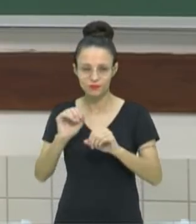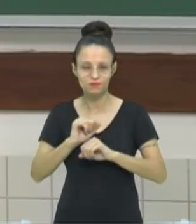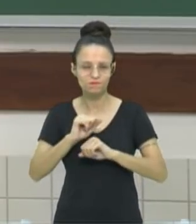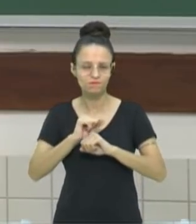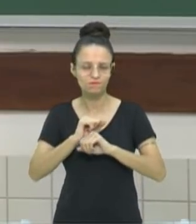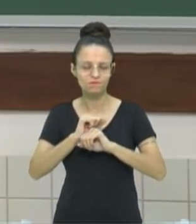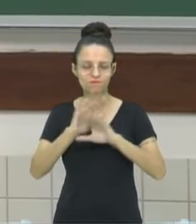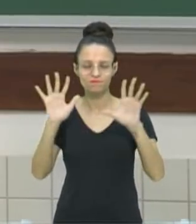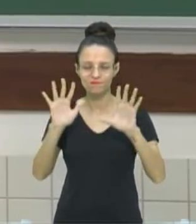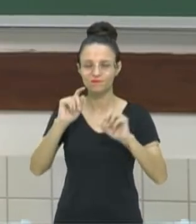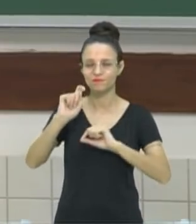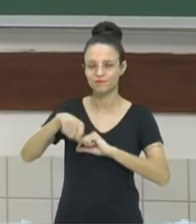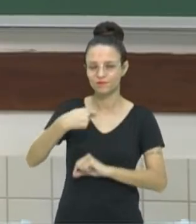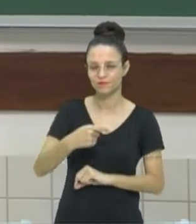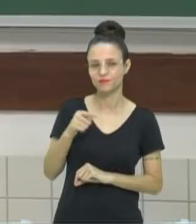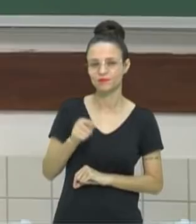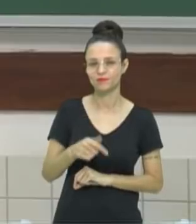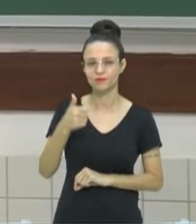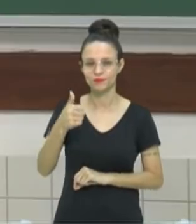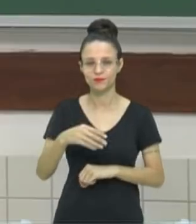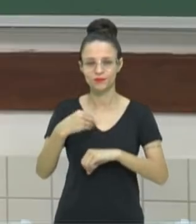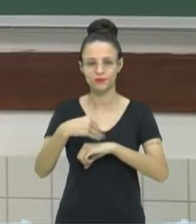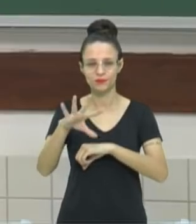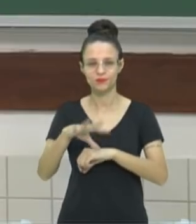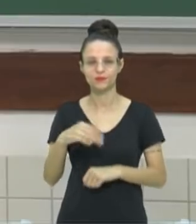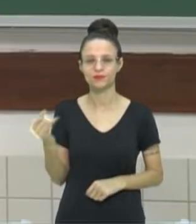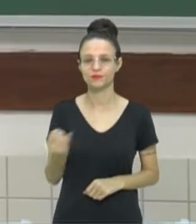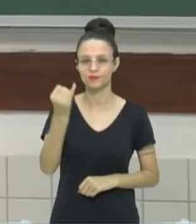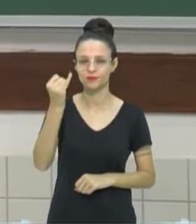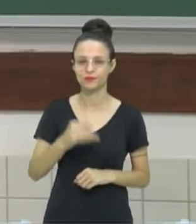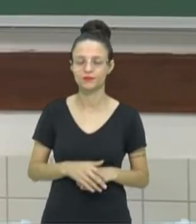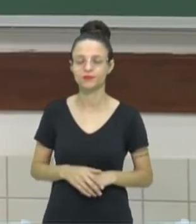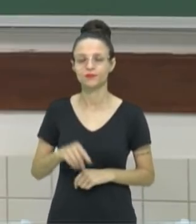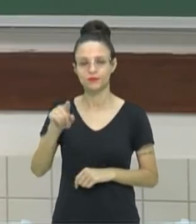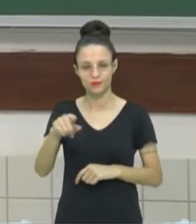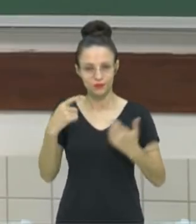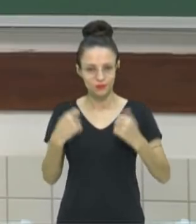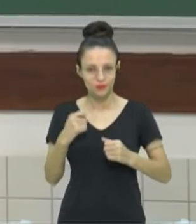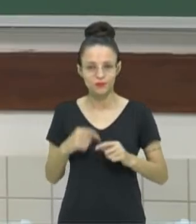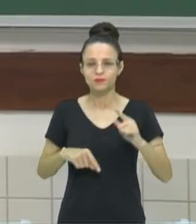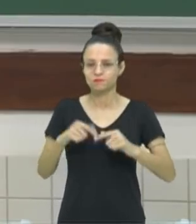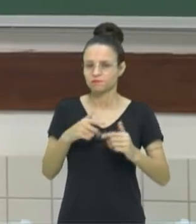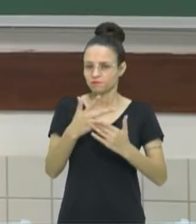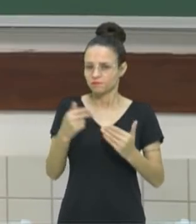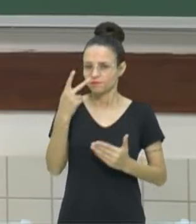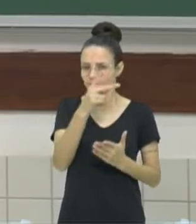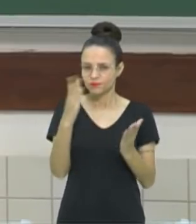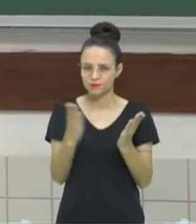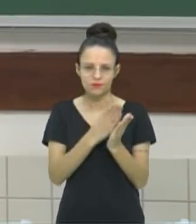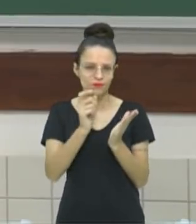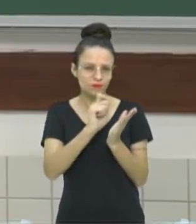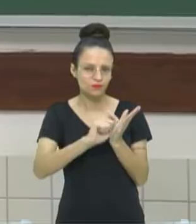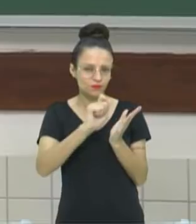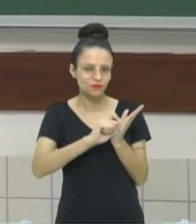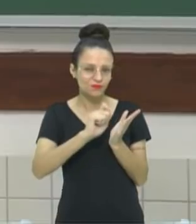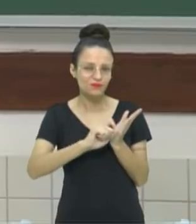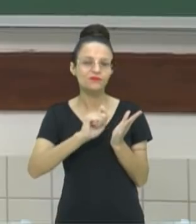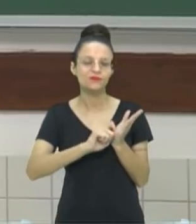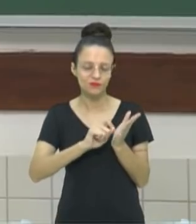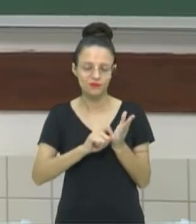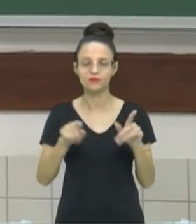melhor tudo isso, ok? Recadinhos lá de sempre. Ter o material de vocês em mãos aí para fazer as aulas,